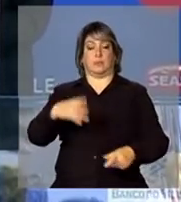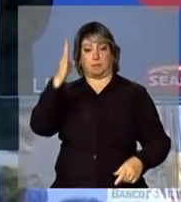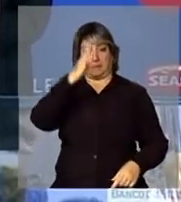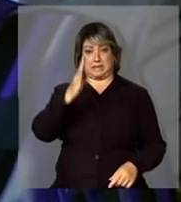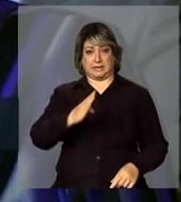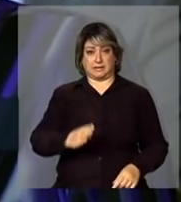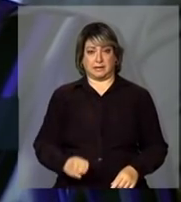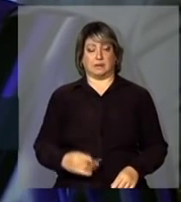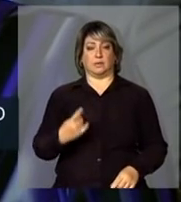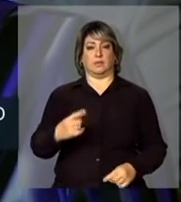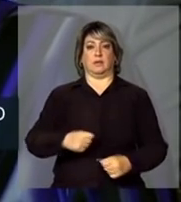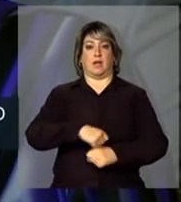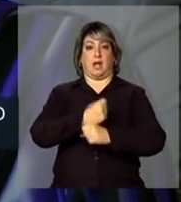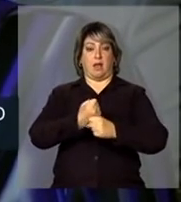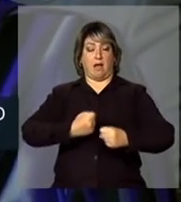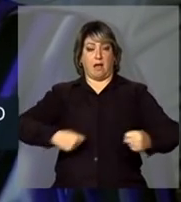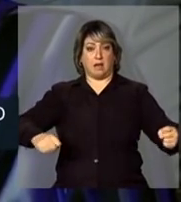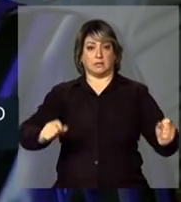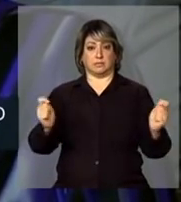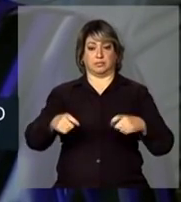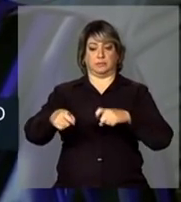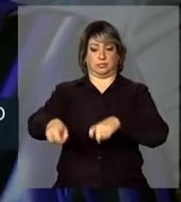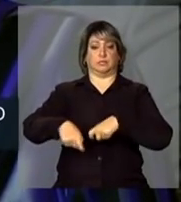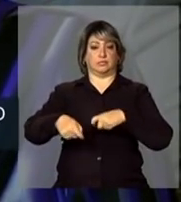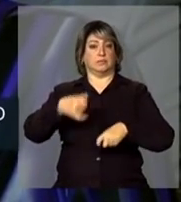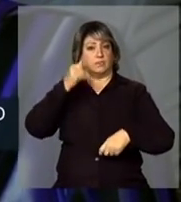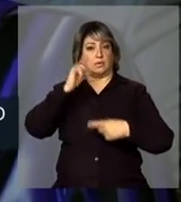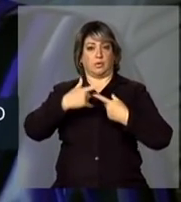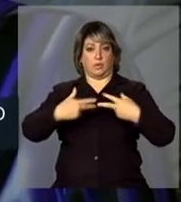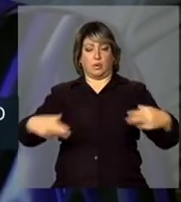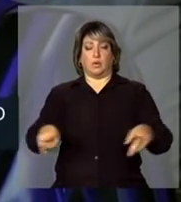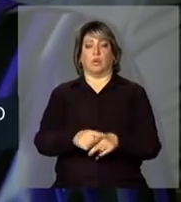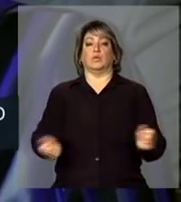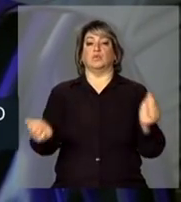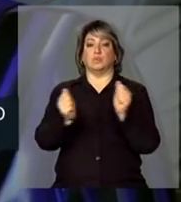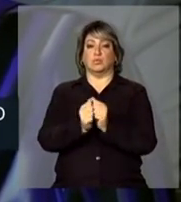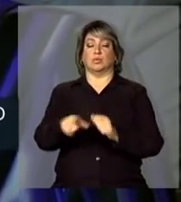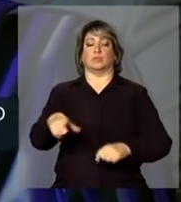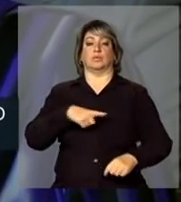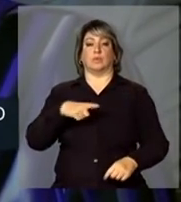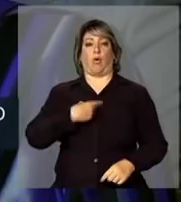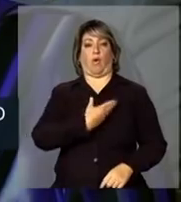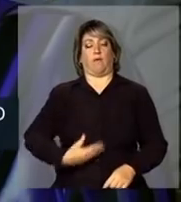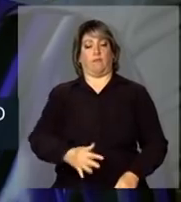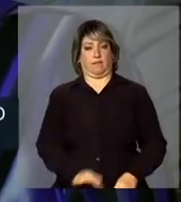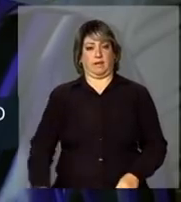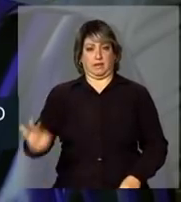Brasil numa grande potência agrícola, junto com o governo federal, junto